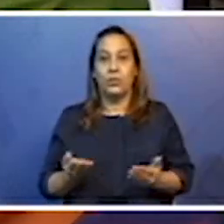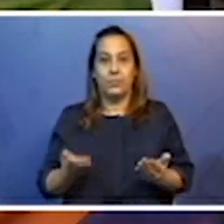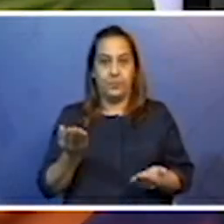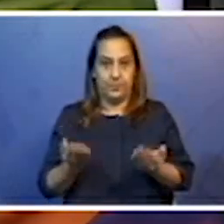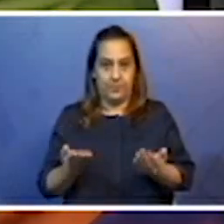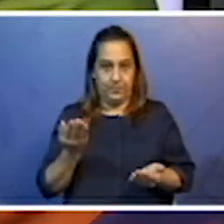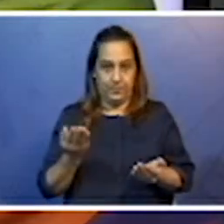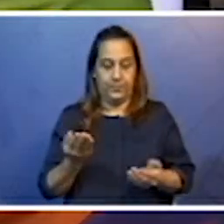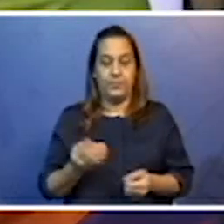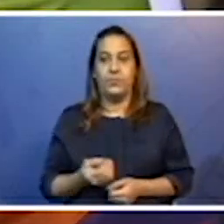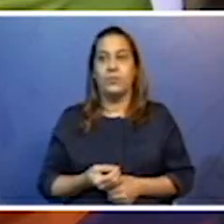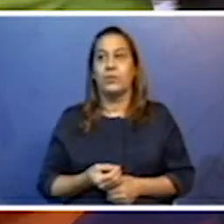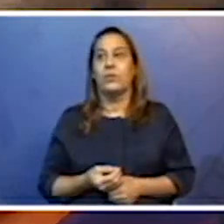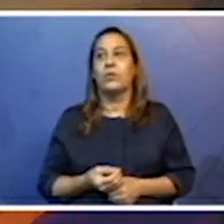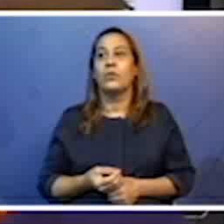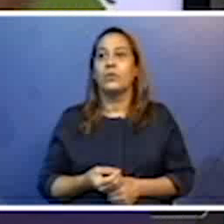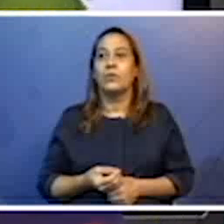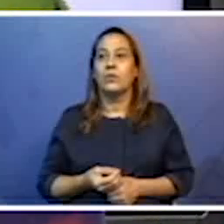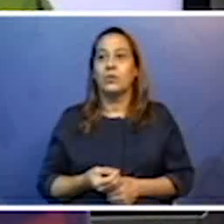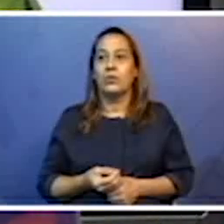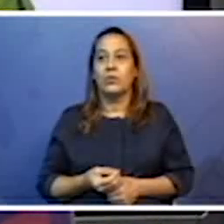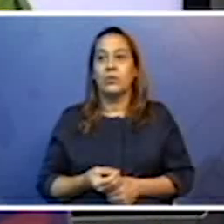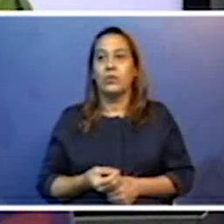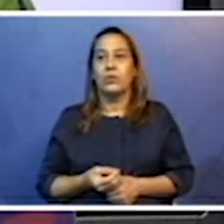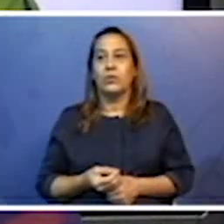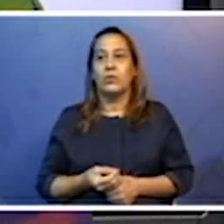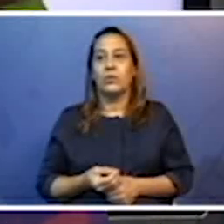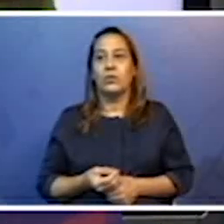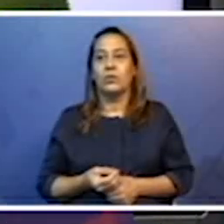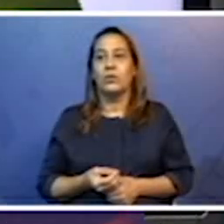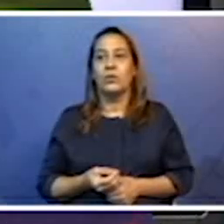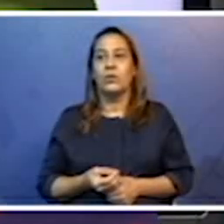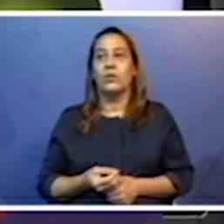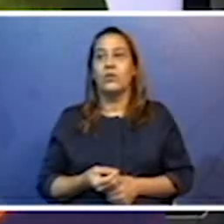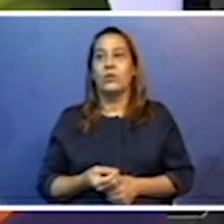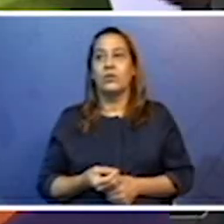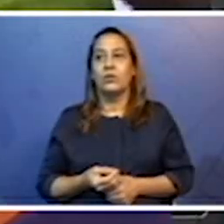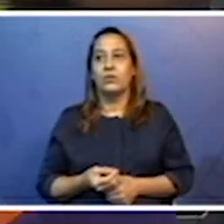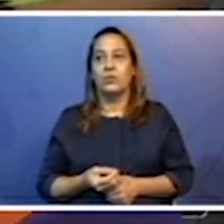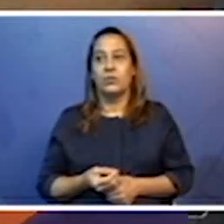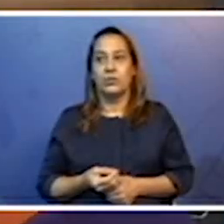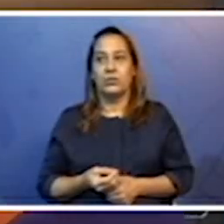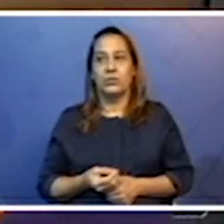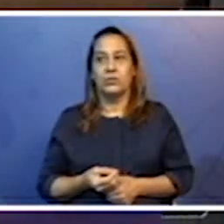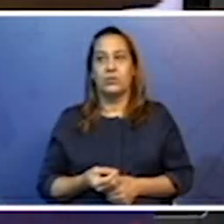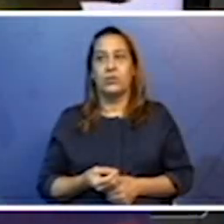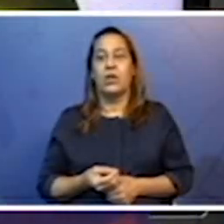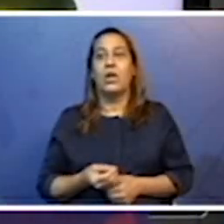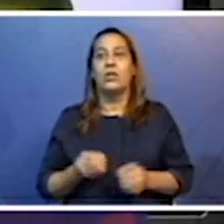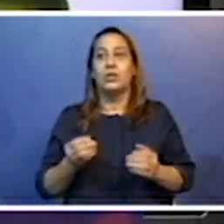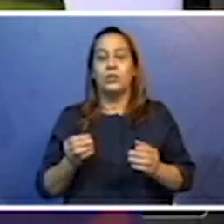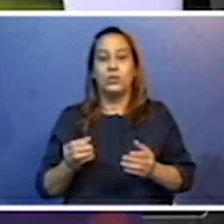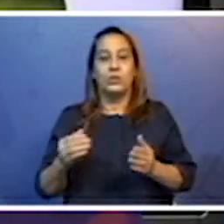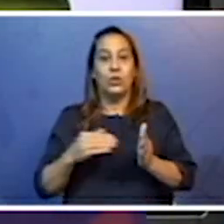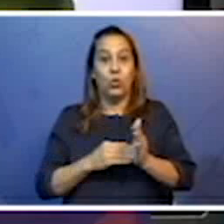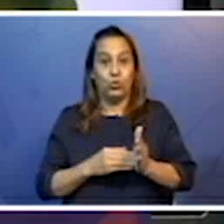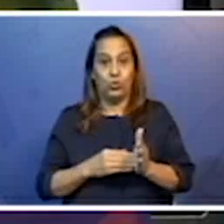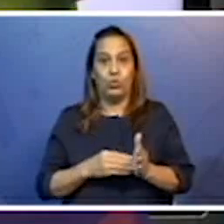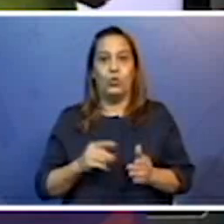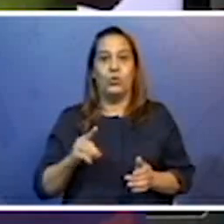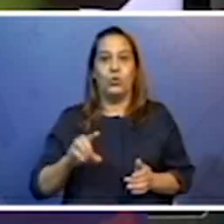É igual 2 mais 2, que é 4. 200 mais 200 é 400. Chegou?